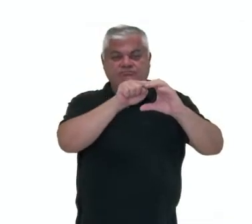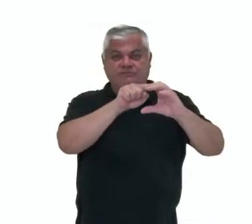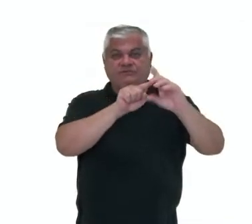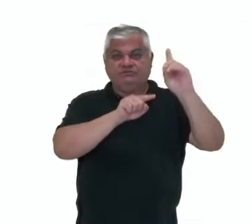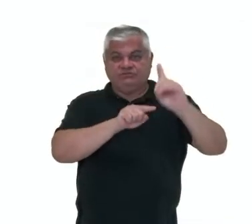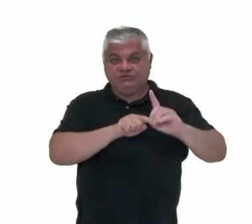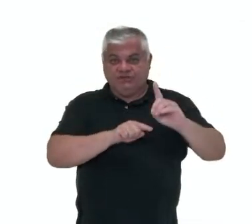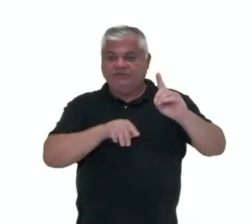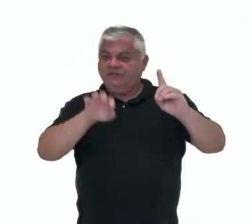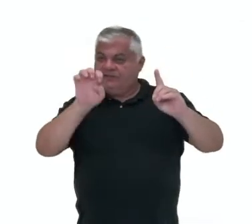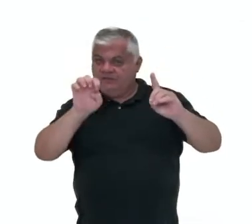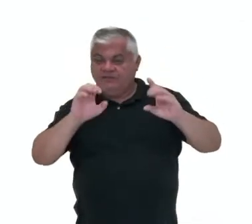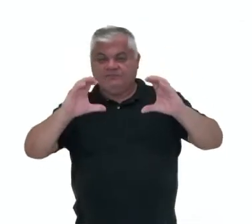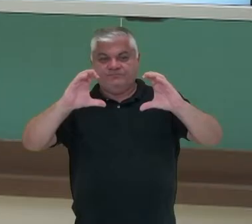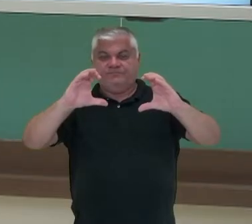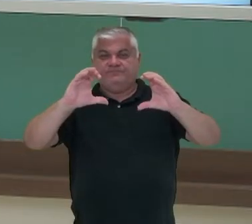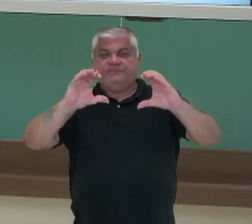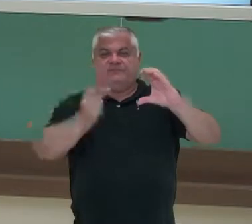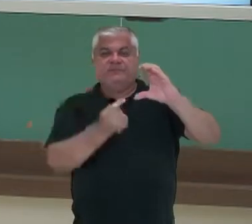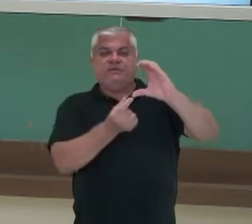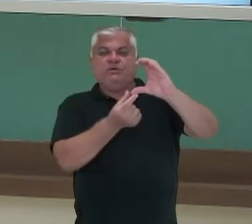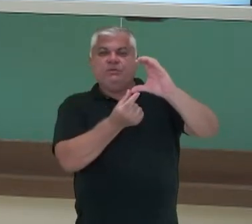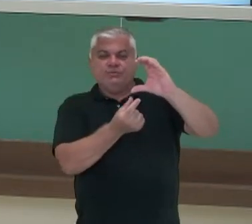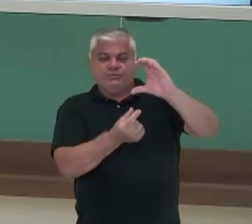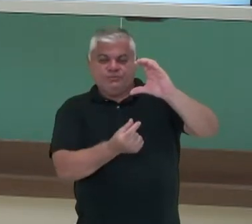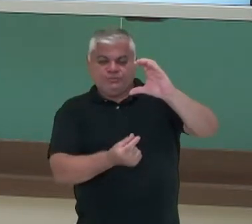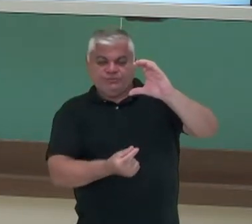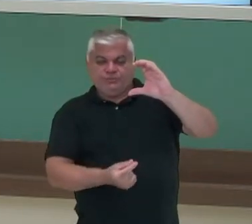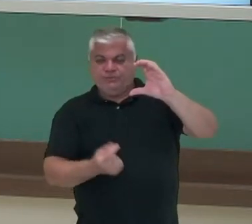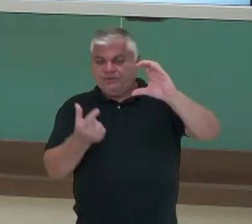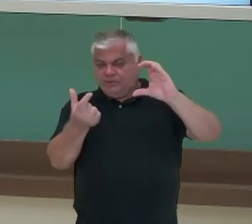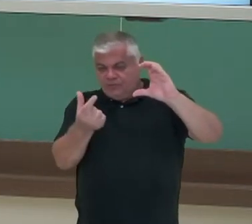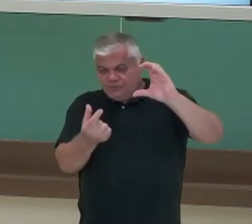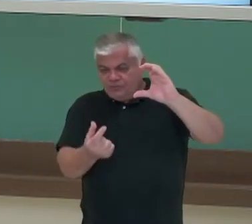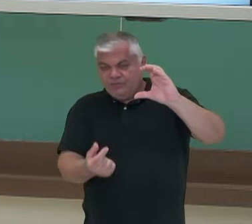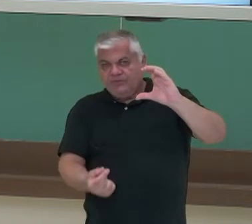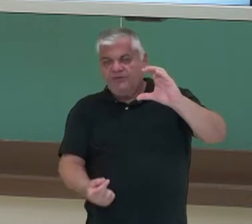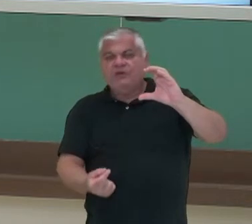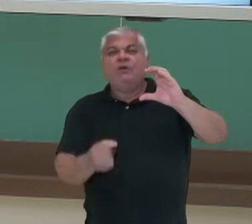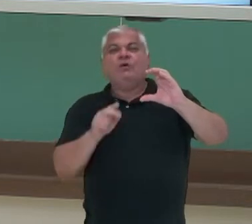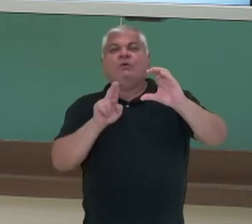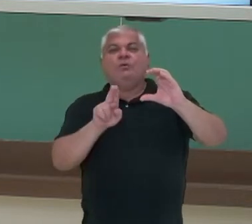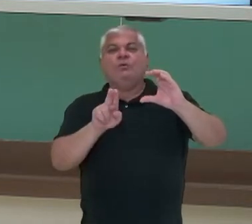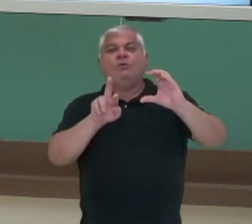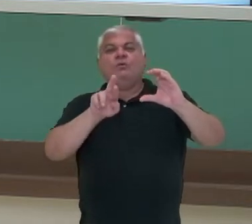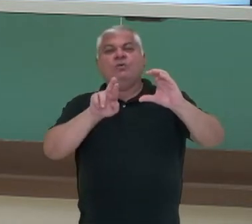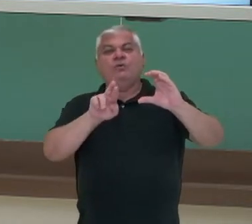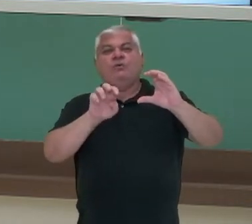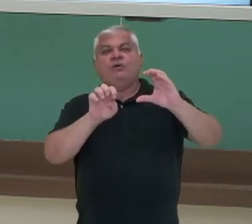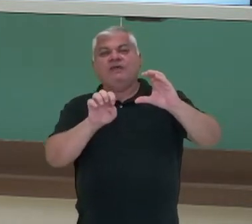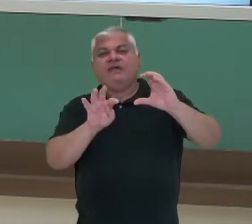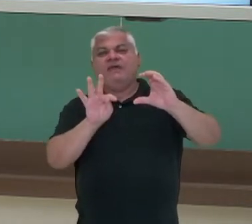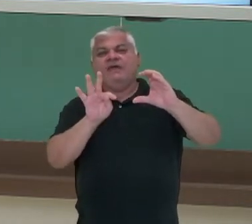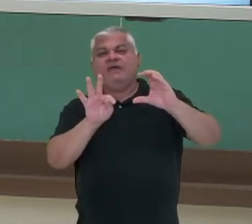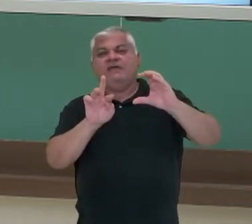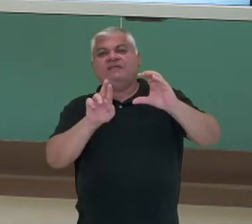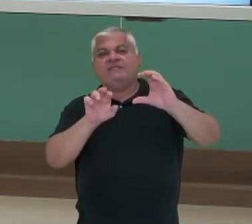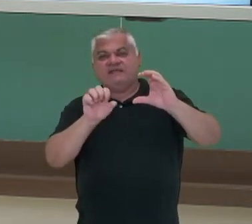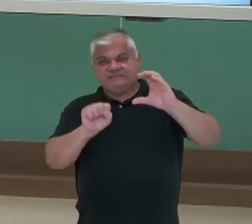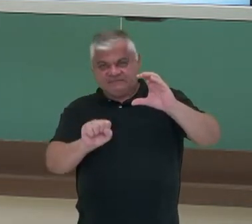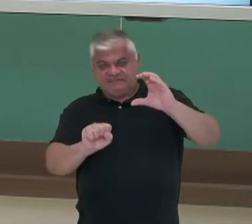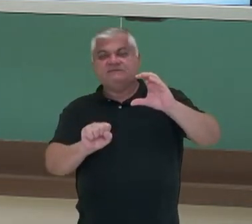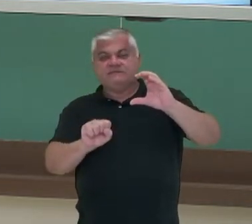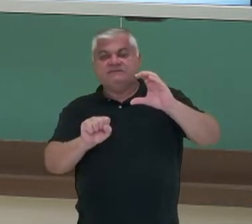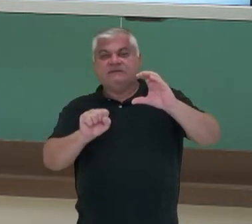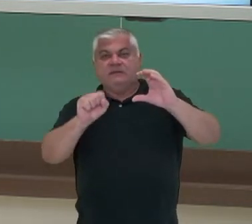aqui dos rins, cada um dos rins vai ter, então, aqui, ó, os uréteres. E